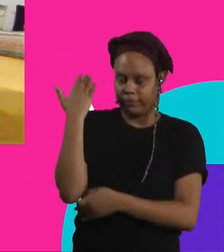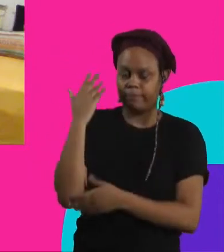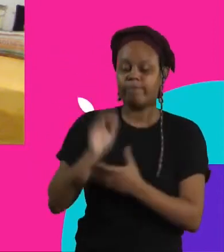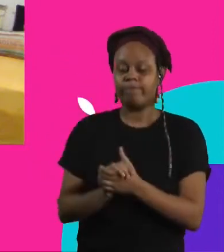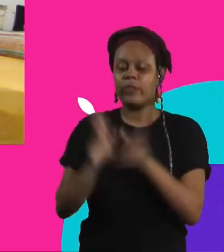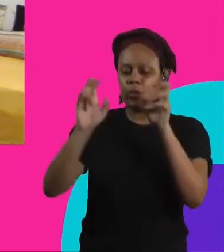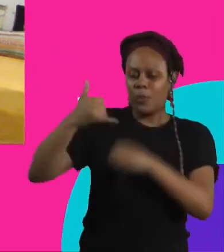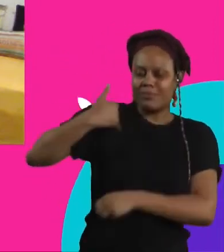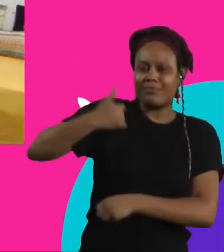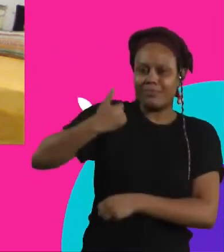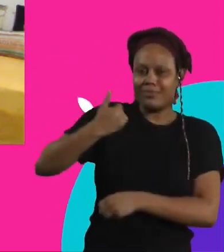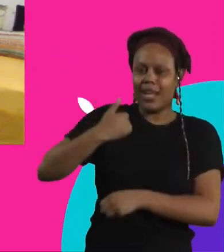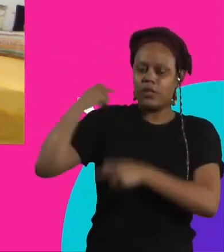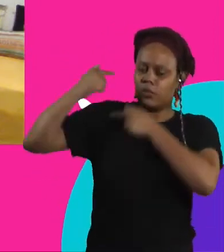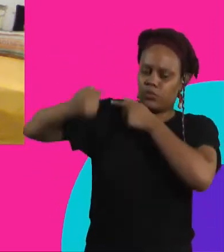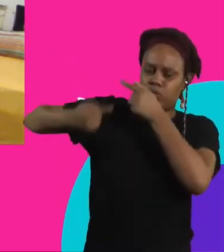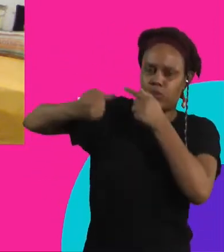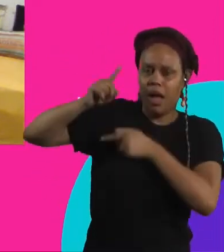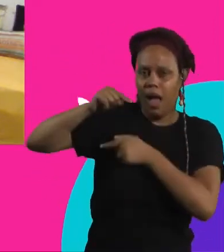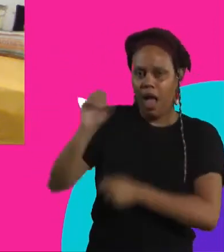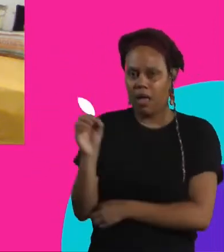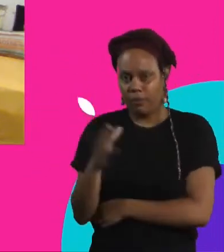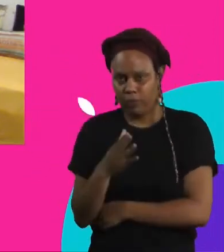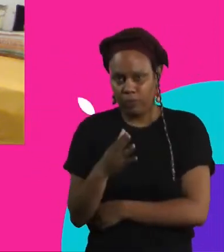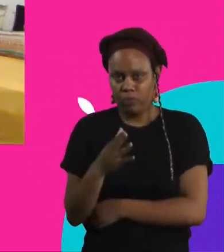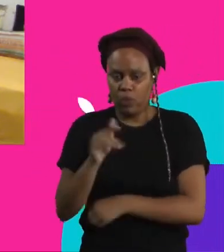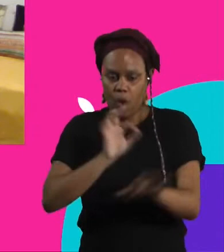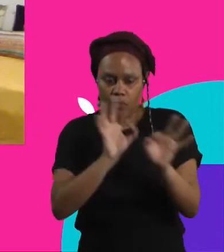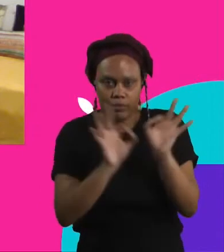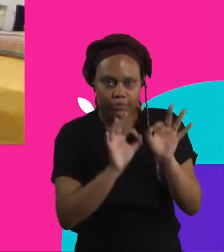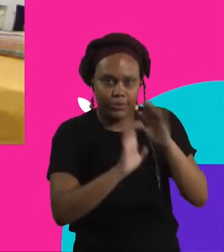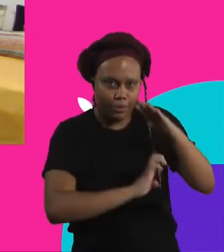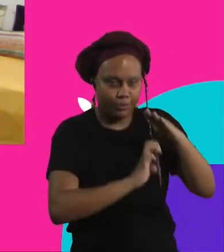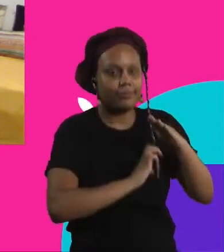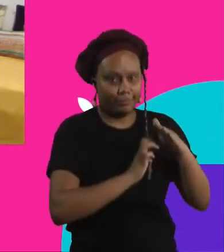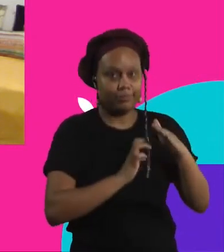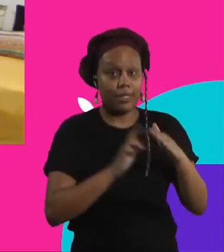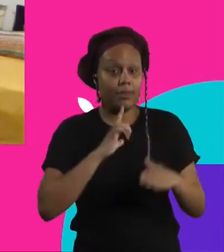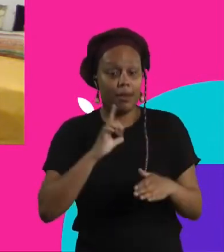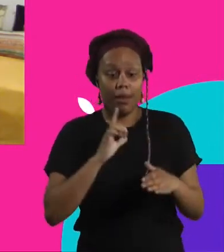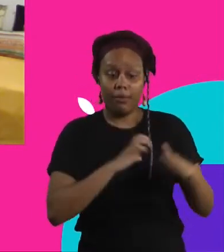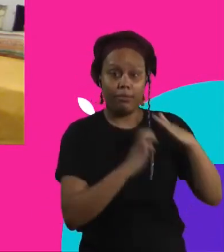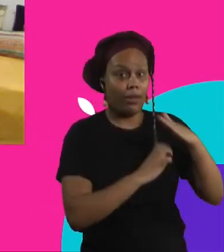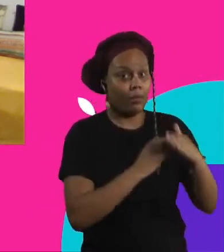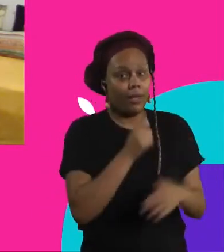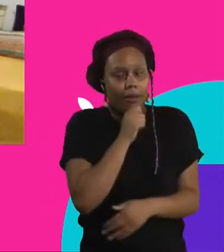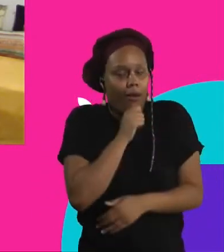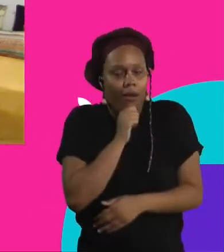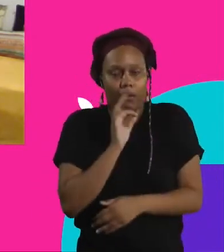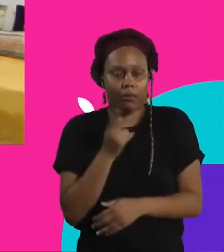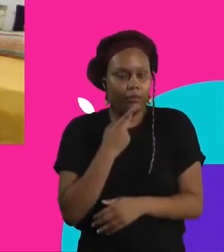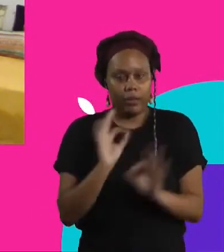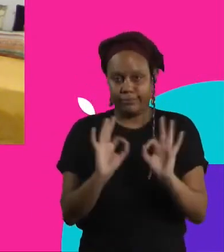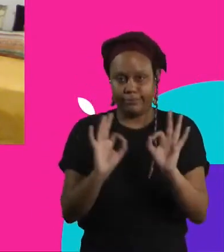diversidade etária, geracional, ele é novo nas organizações, né? Estou começando a falar, tem organização que ainda não trabalha isso. Mas sempre que a gente